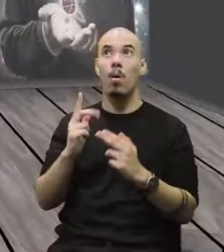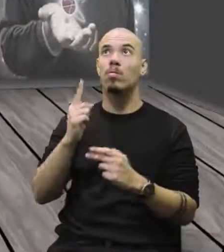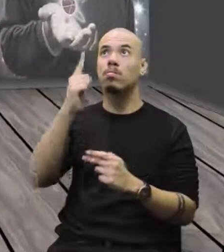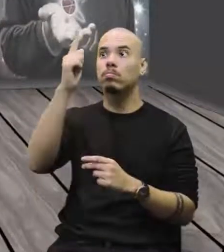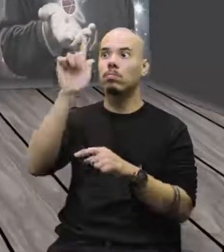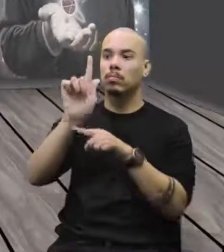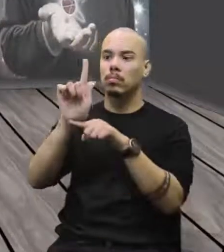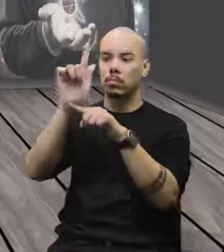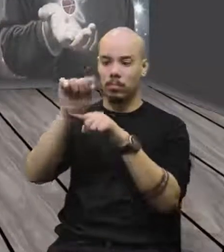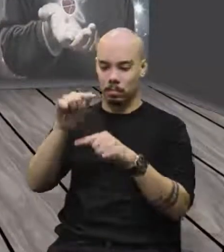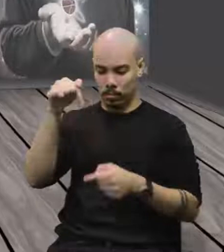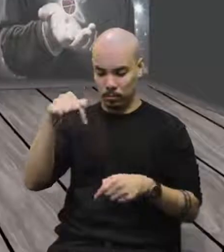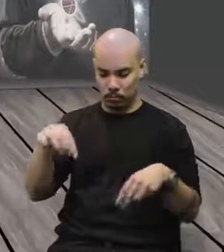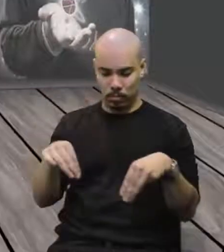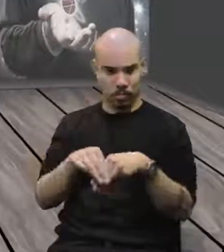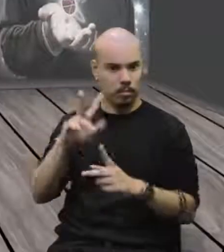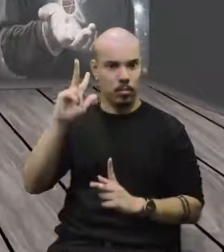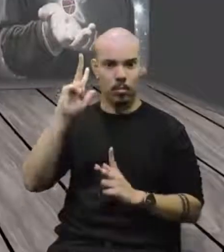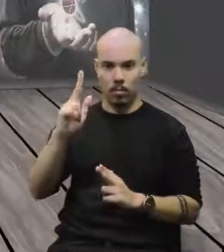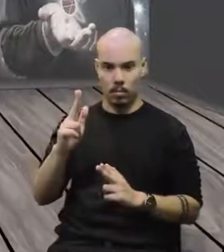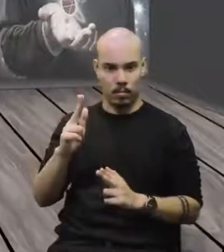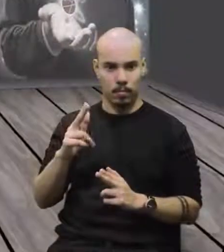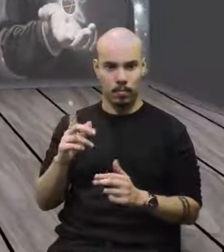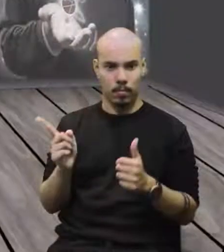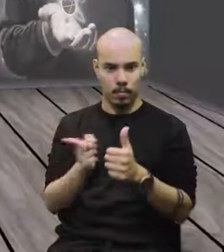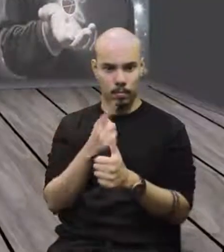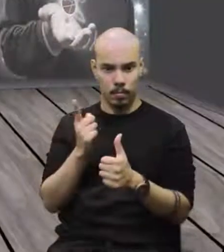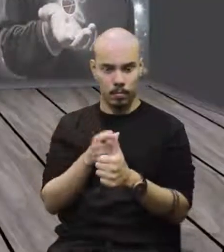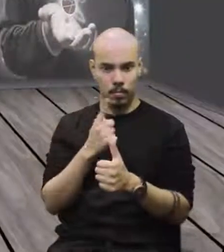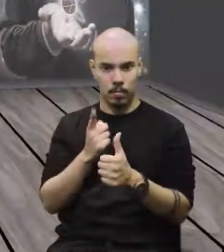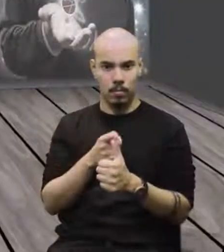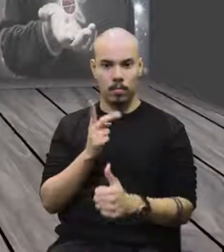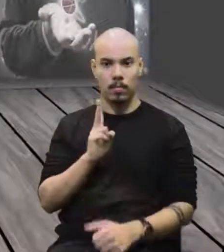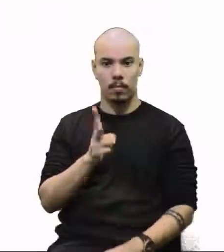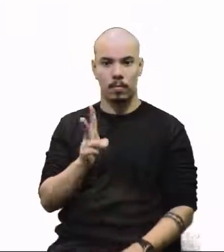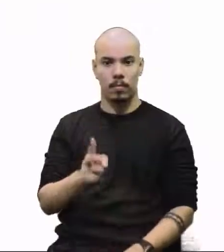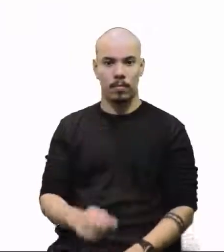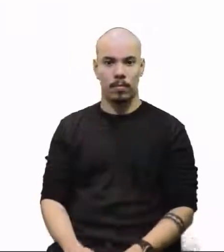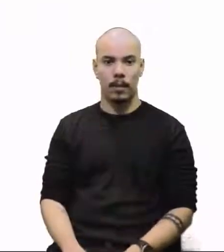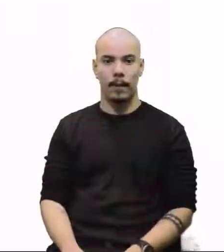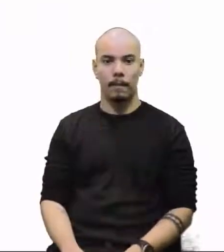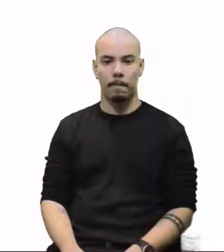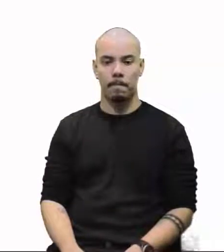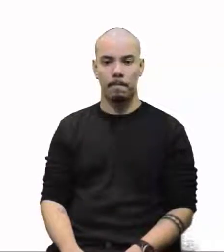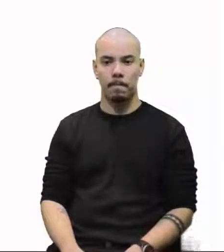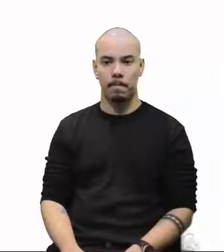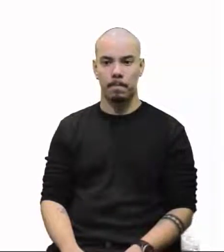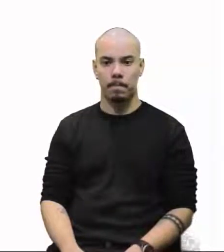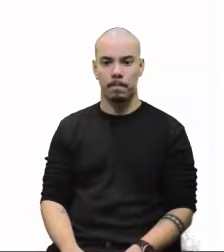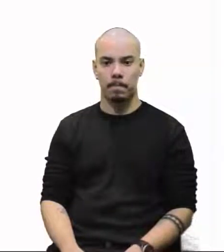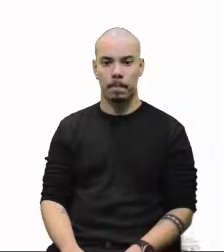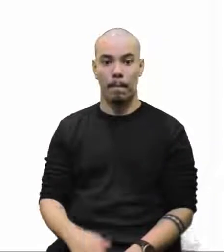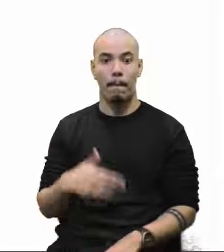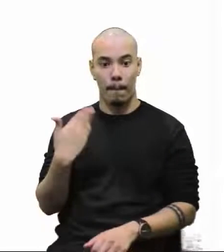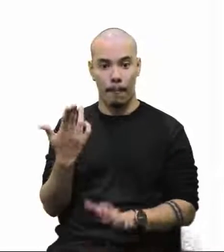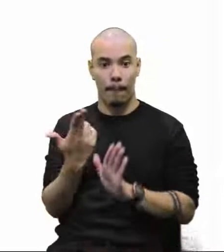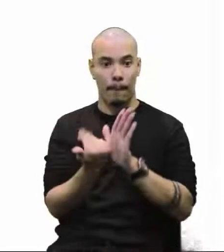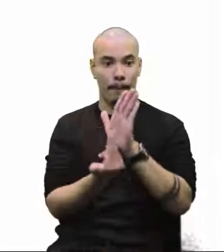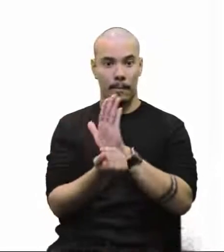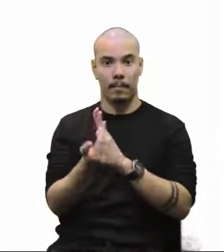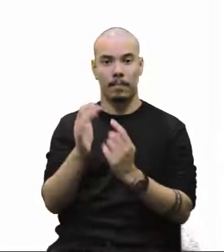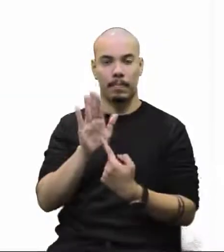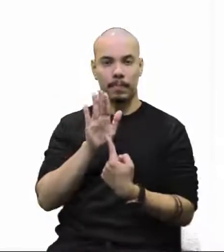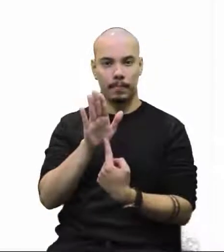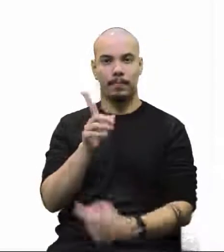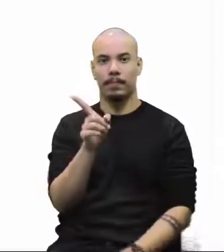força magnética. Isso é o primeiro passo. Isso. Vamos lá, continuando? Vamos lá? Aí, então, o desenho já está mostrando